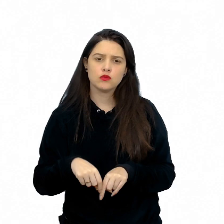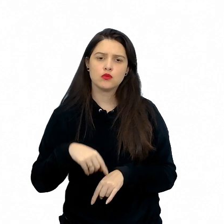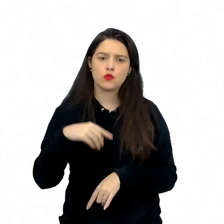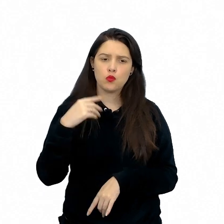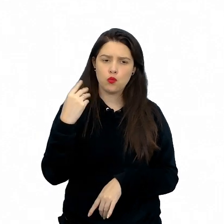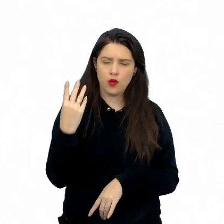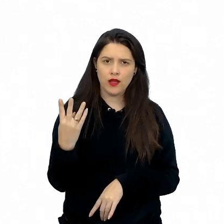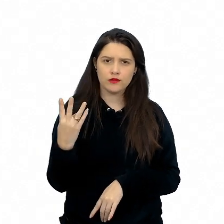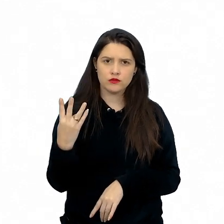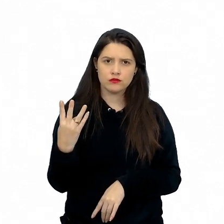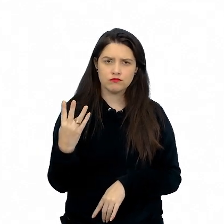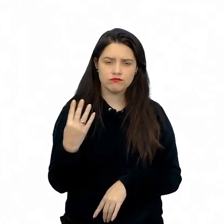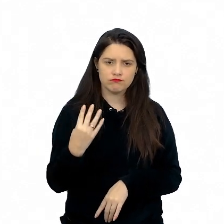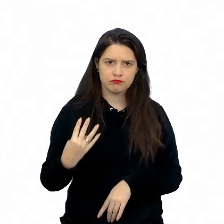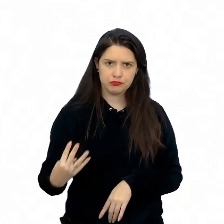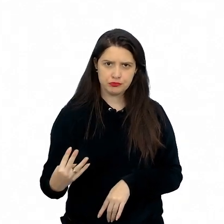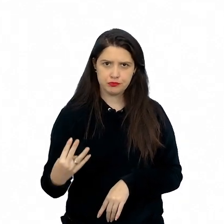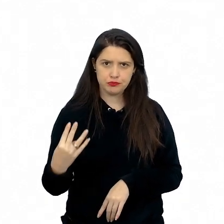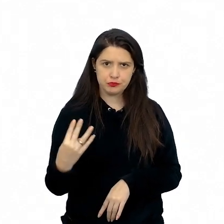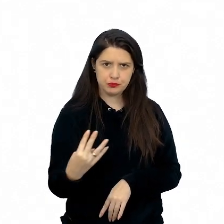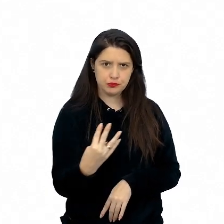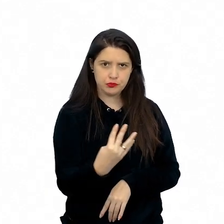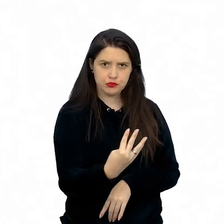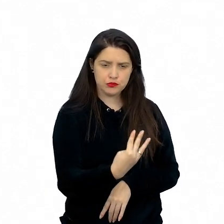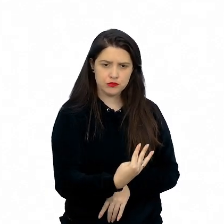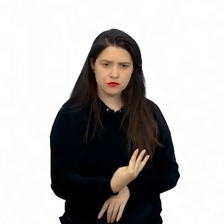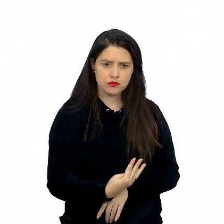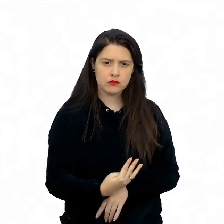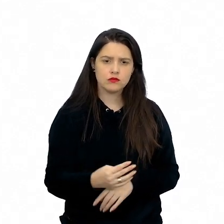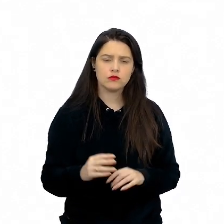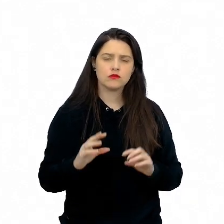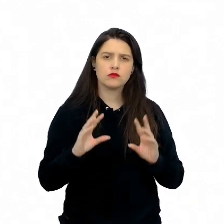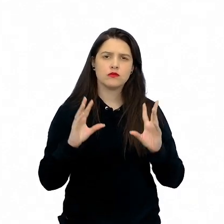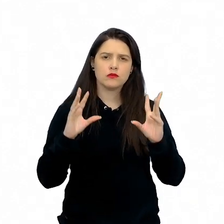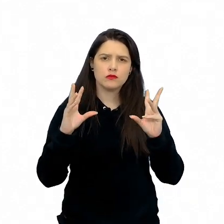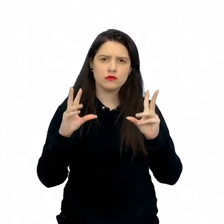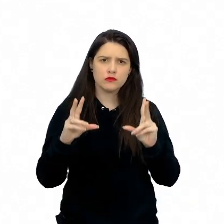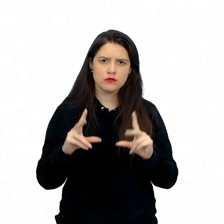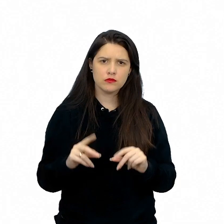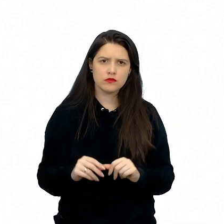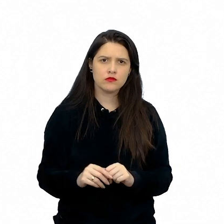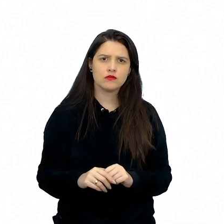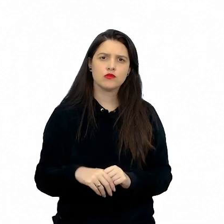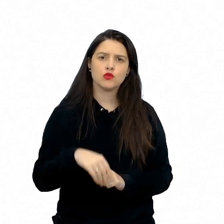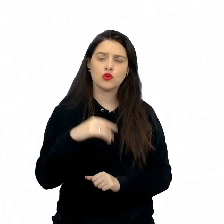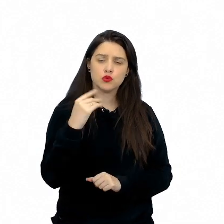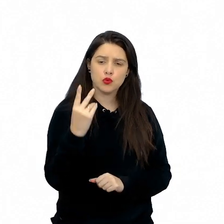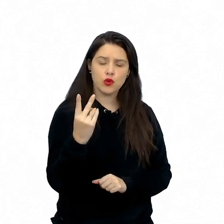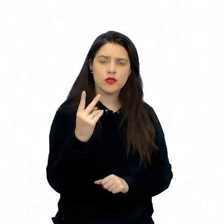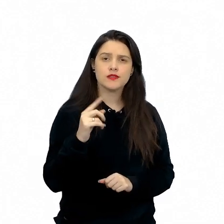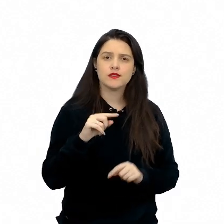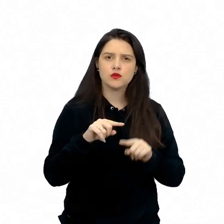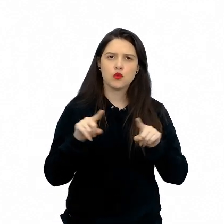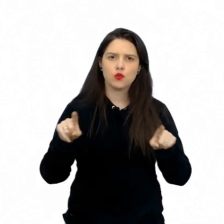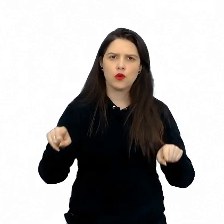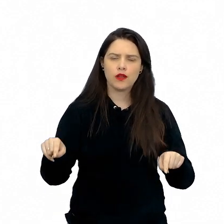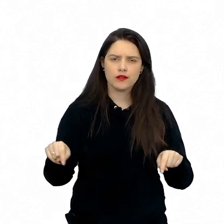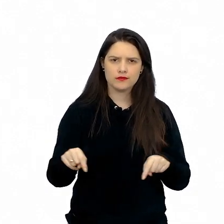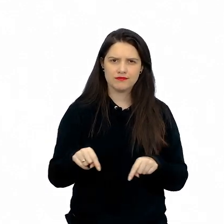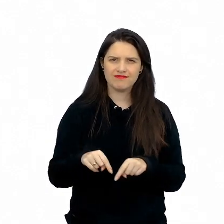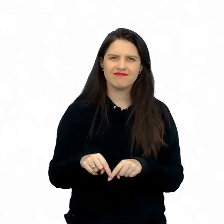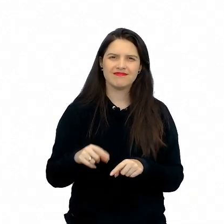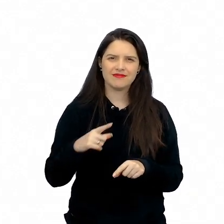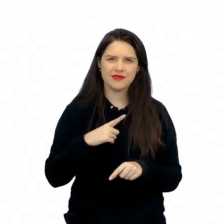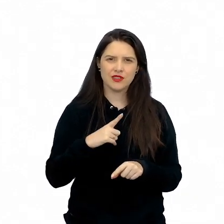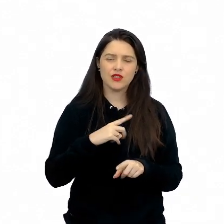8, a diagonal é L raiz de 2, então é 8 raiz de 2, que dá 4 raiz de 2. Aí ele vai